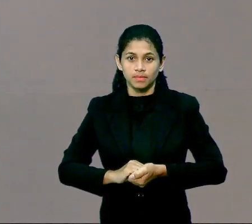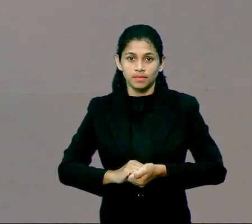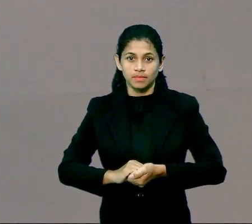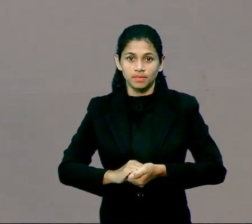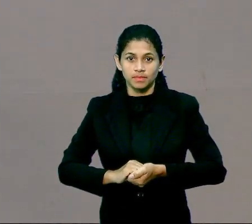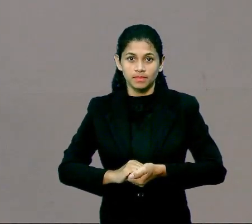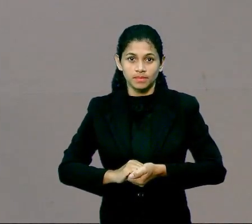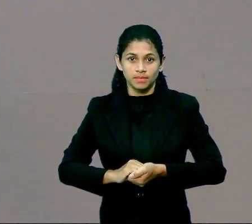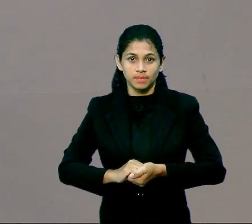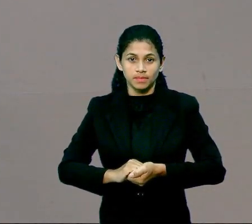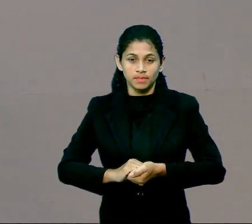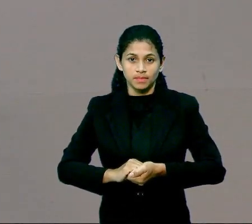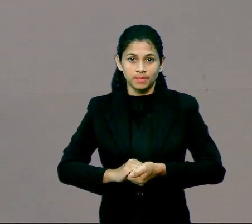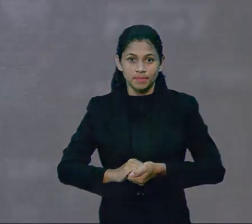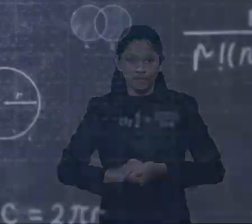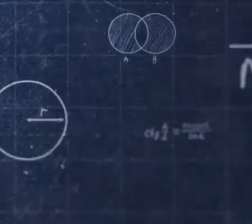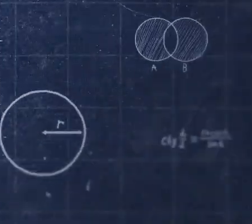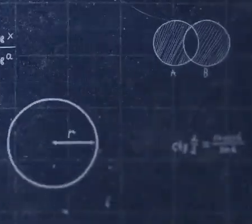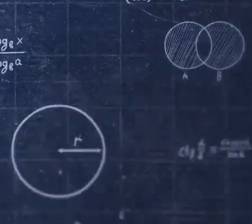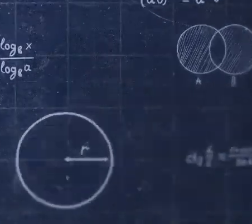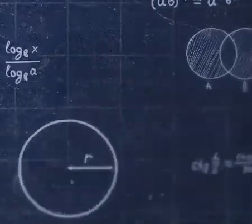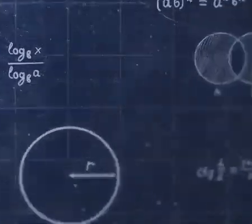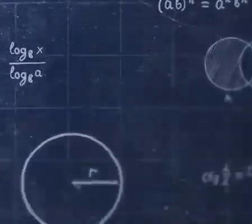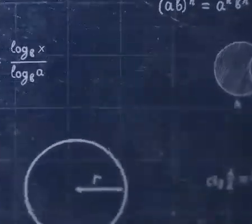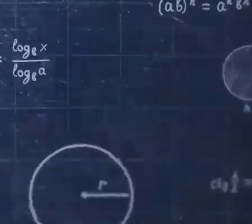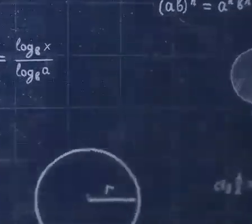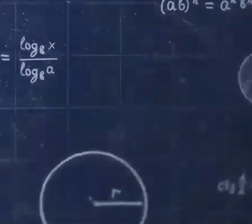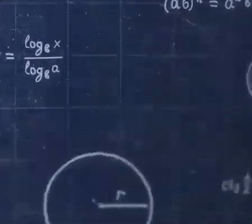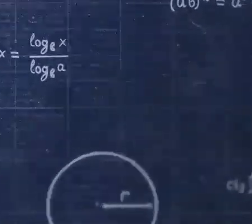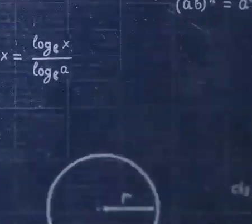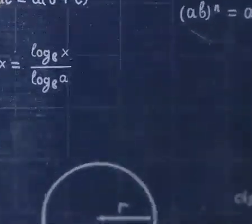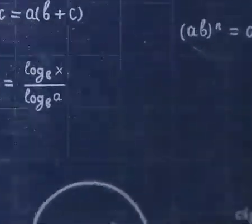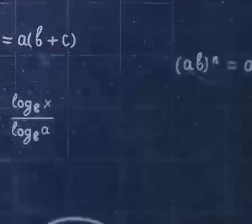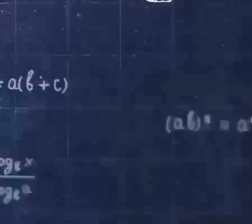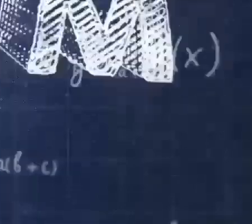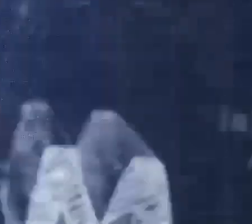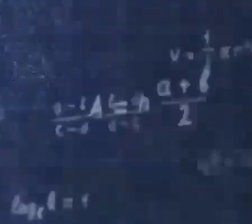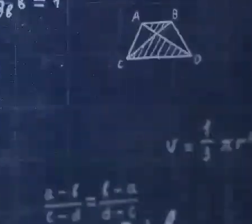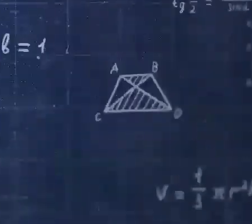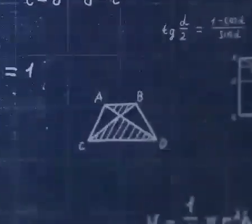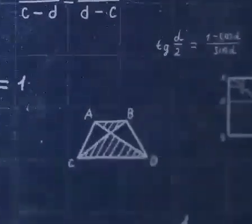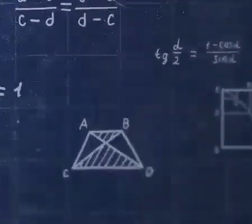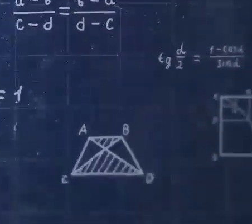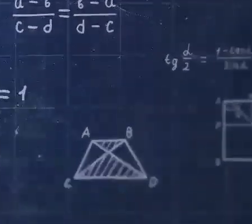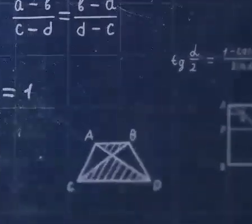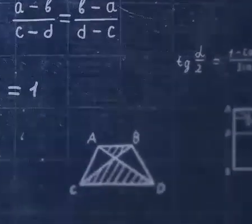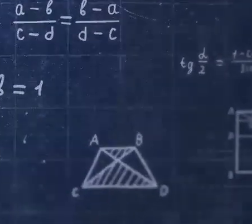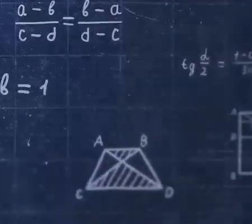Os.